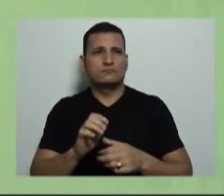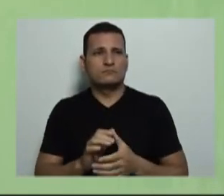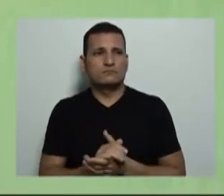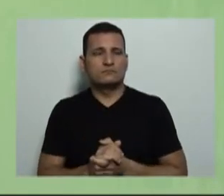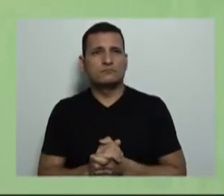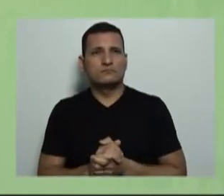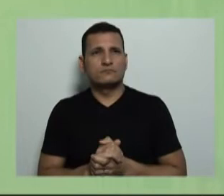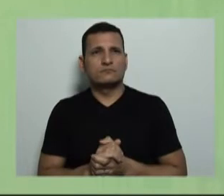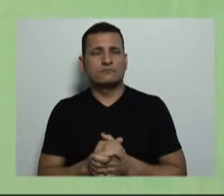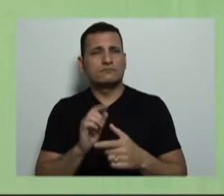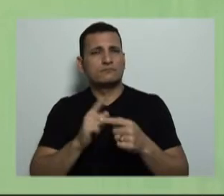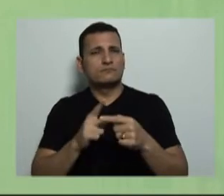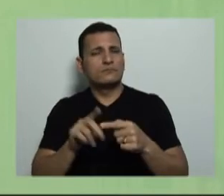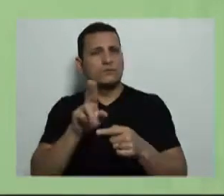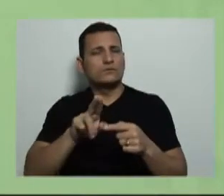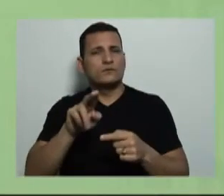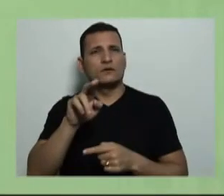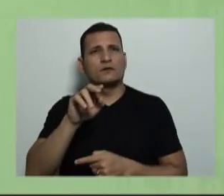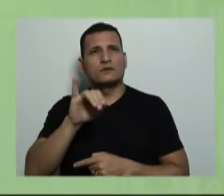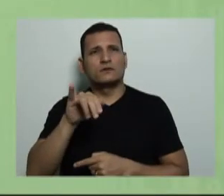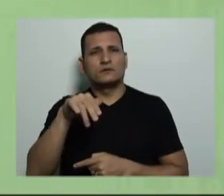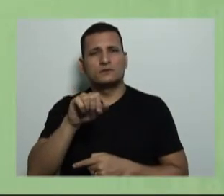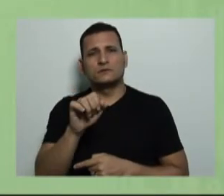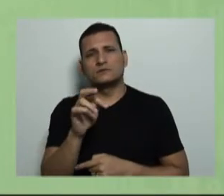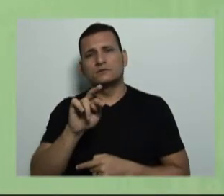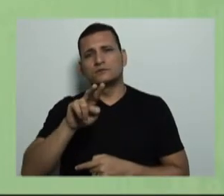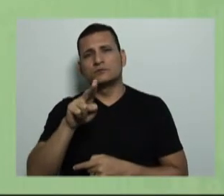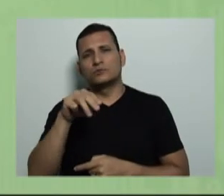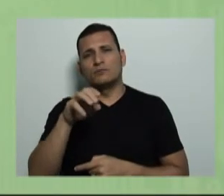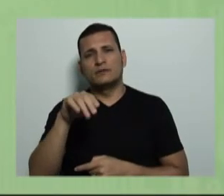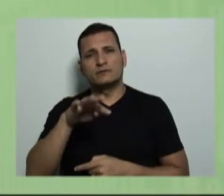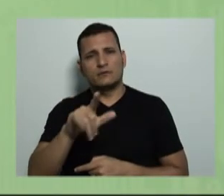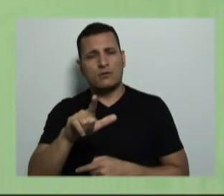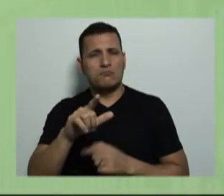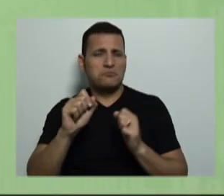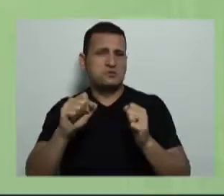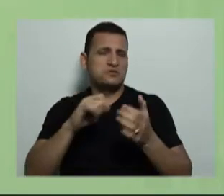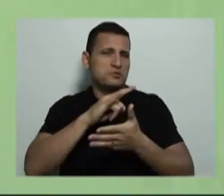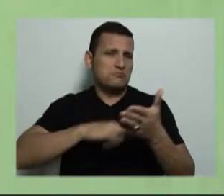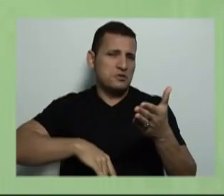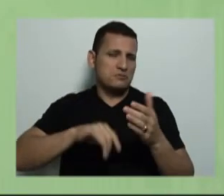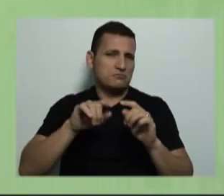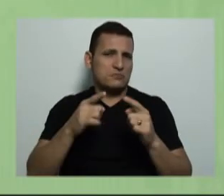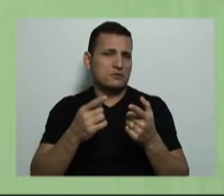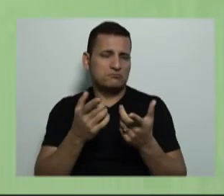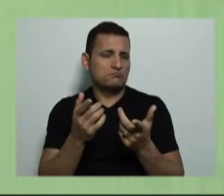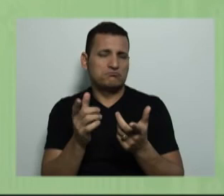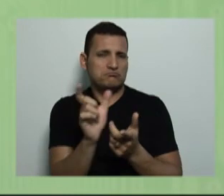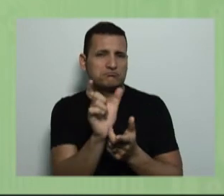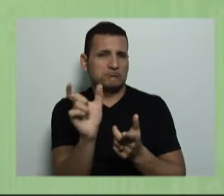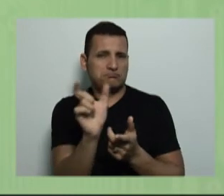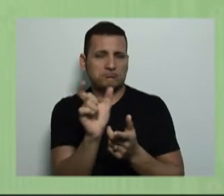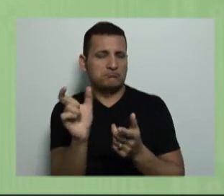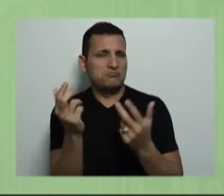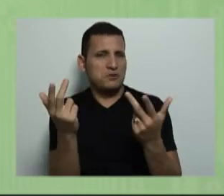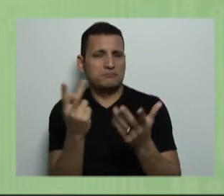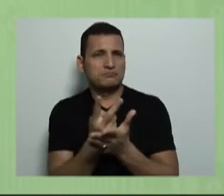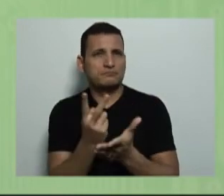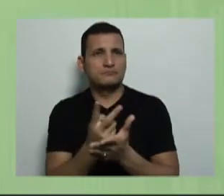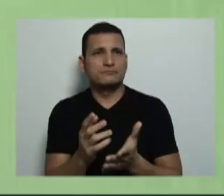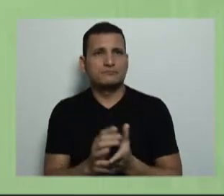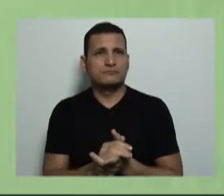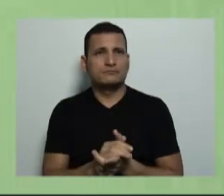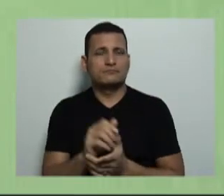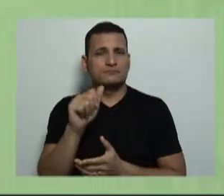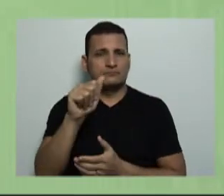gente usa a expressão instrumentais? É uma opção. Poderia ser documentos do estágio. São expressões sinônimas. Vamos lá. Letra